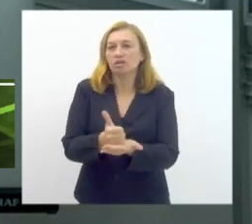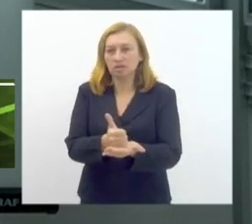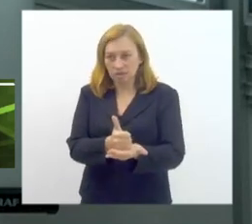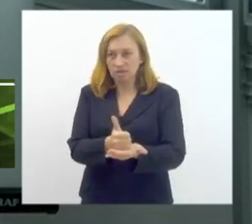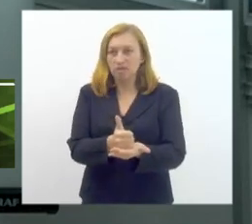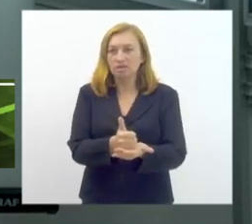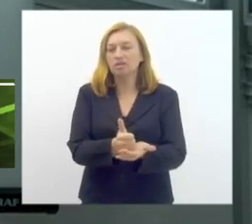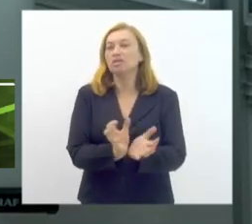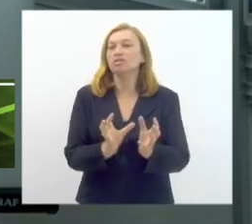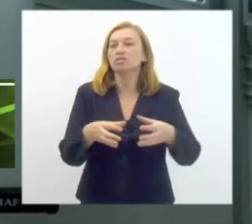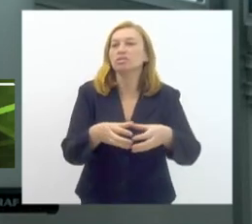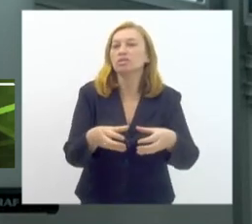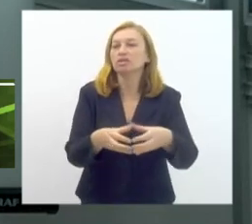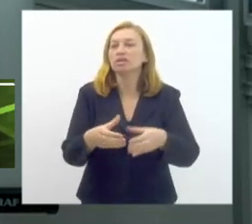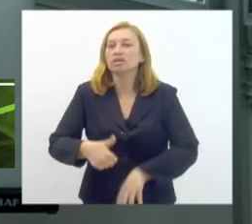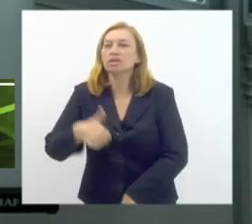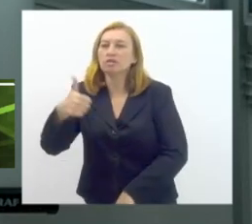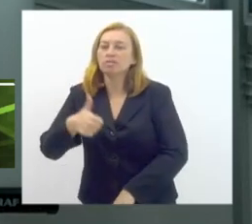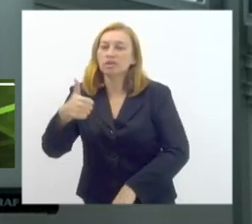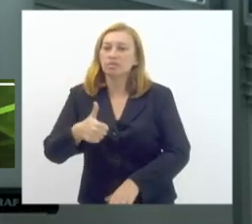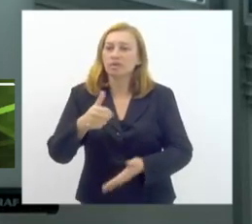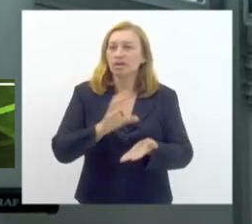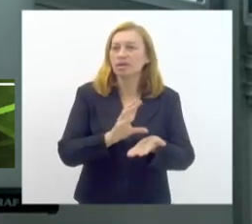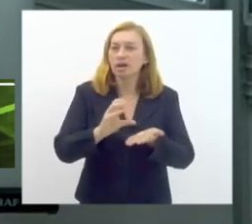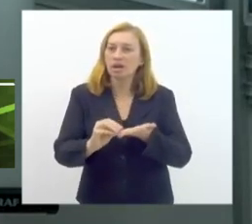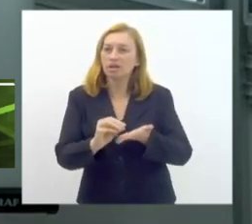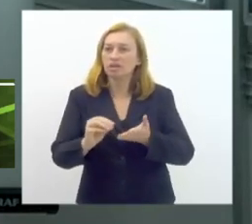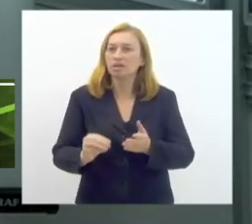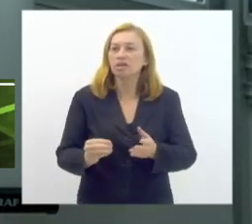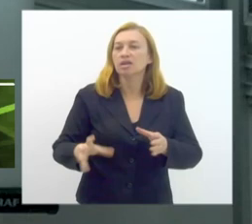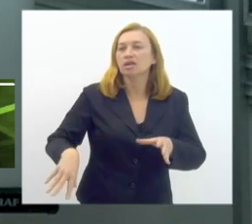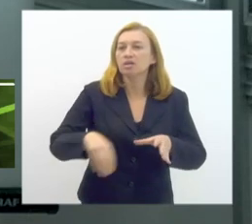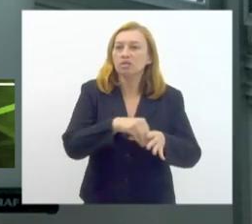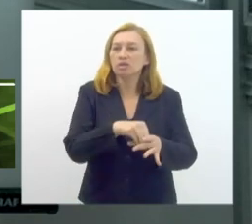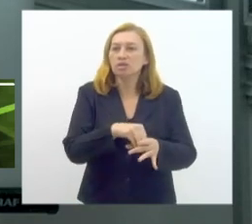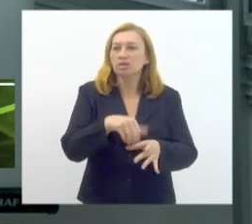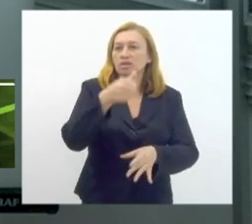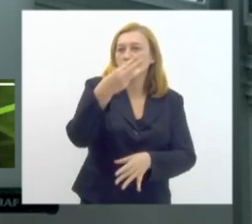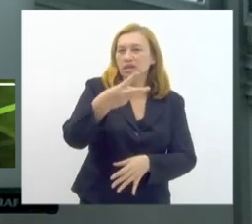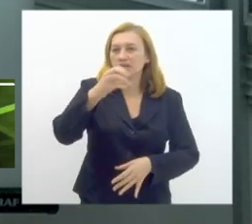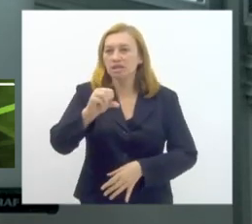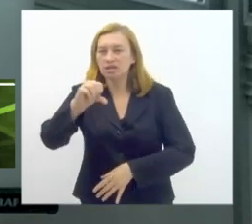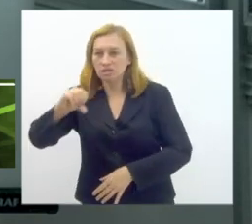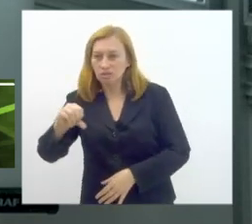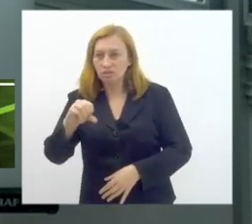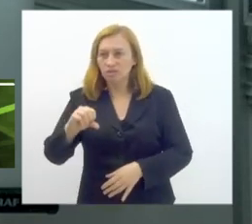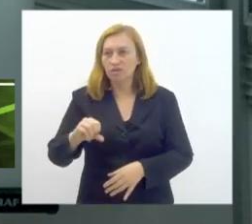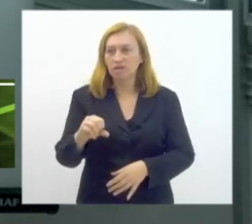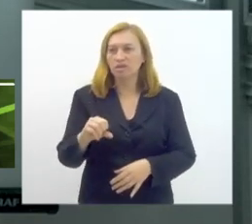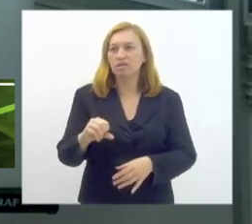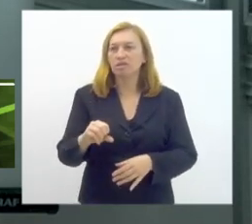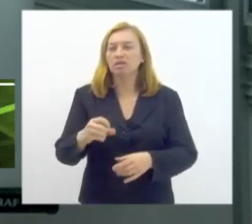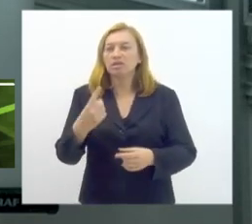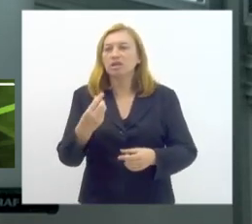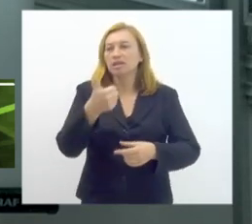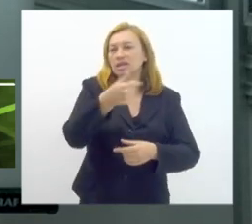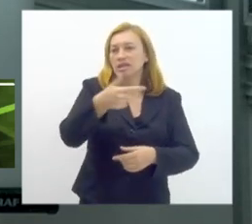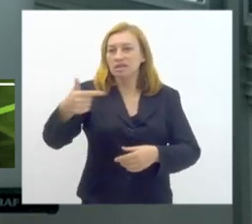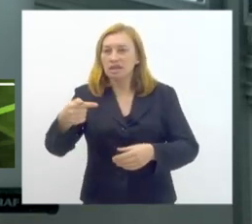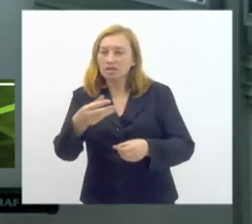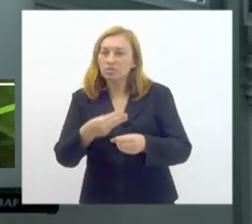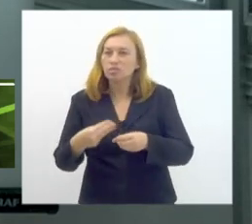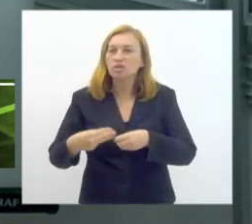compras coletivas. Na primeira ata, estão incluídos 309 itens, de acordo com demanda realizada pelos 17